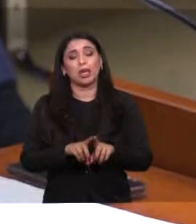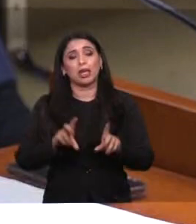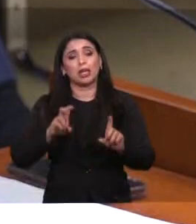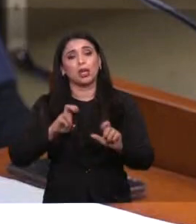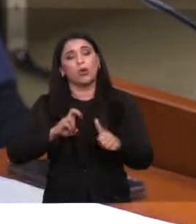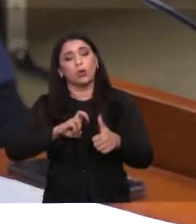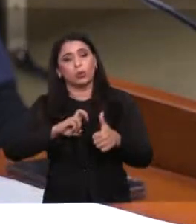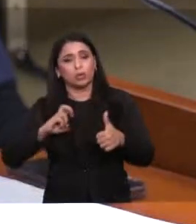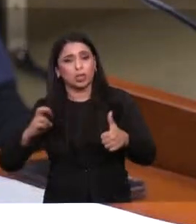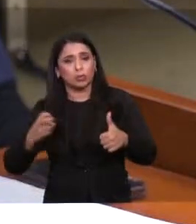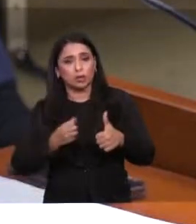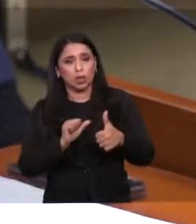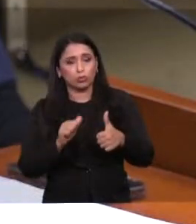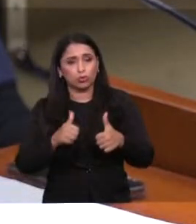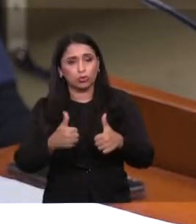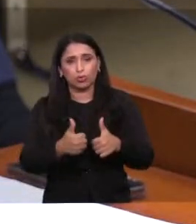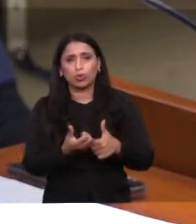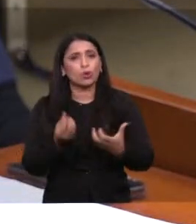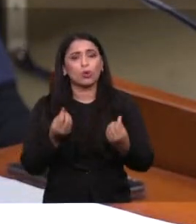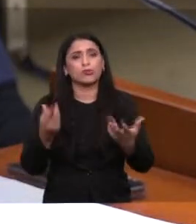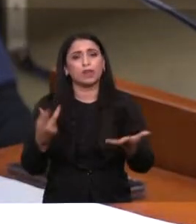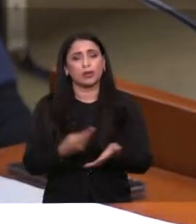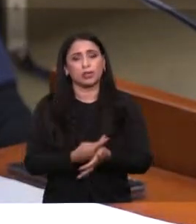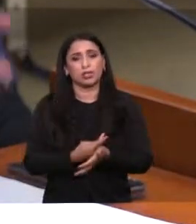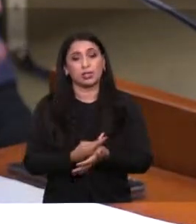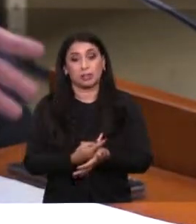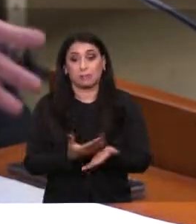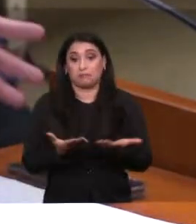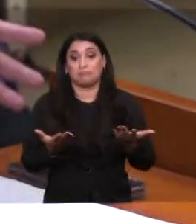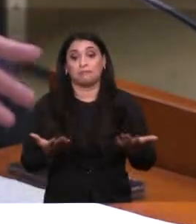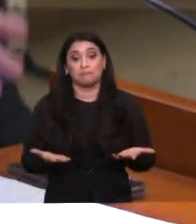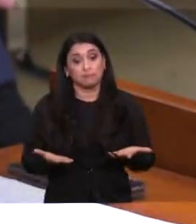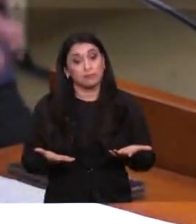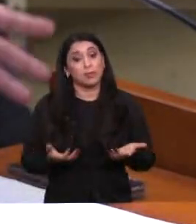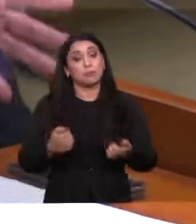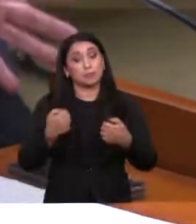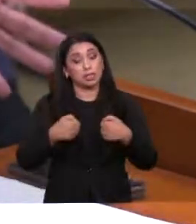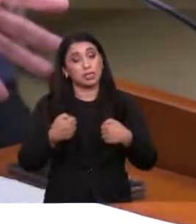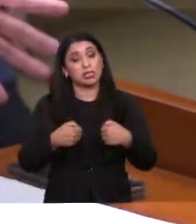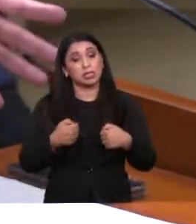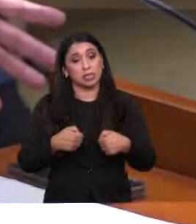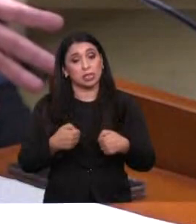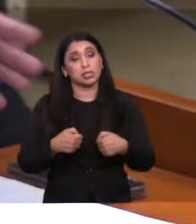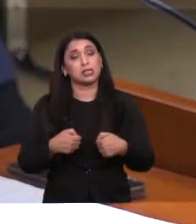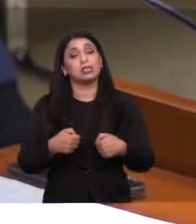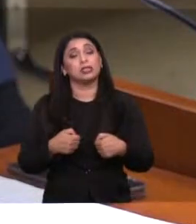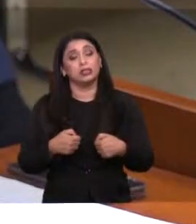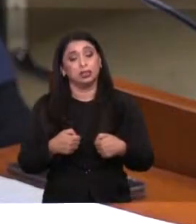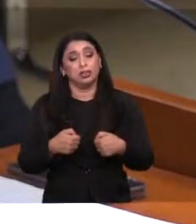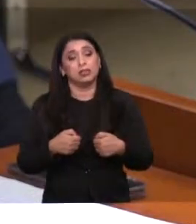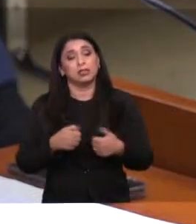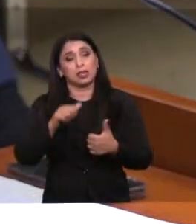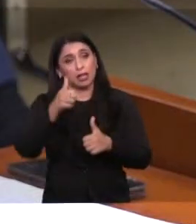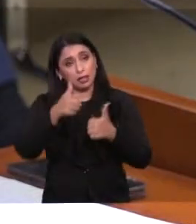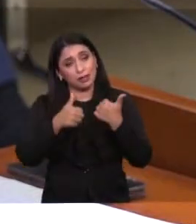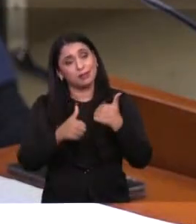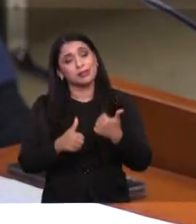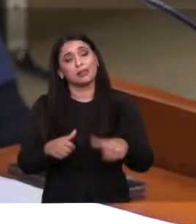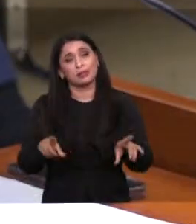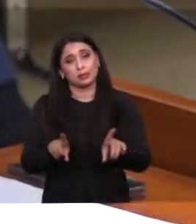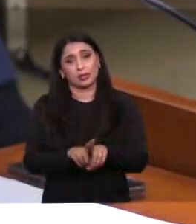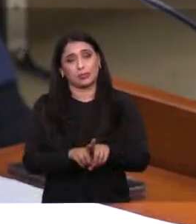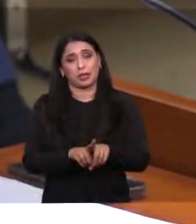o juiz de das garantias no Tribunal do Júri? Isso é uma questão que igualmente precisa ser